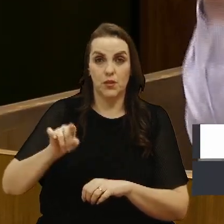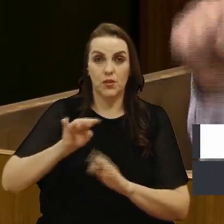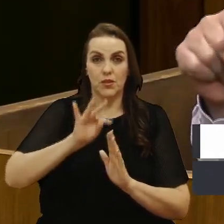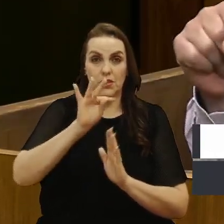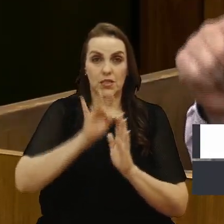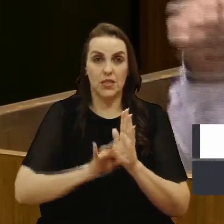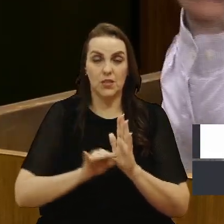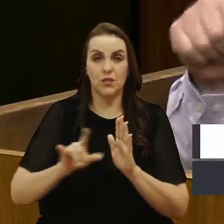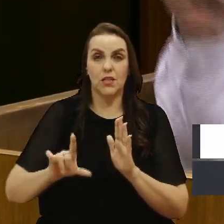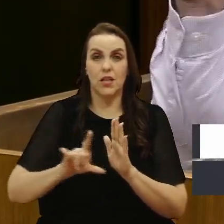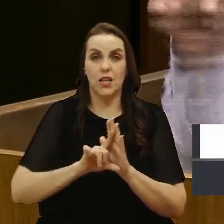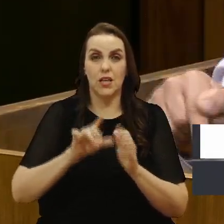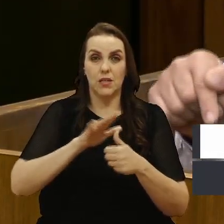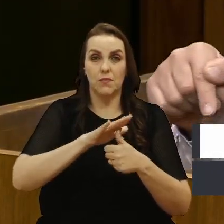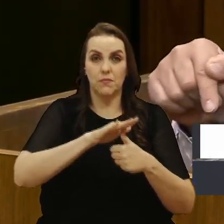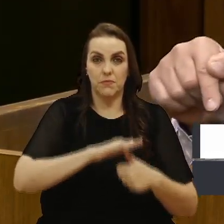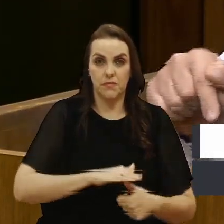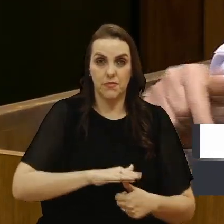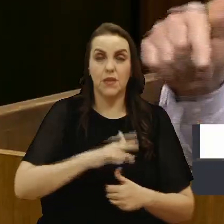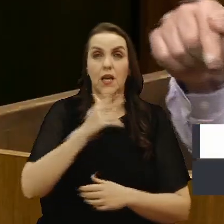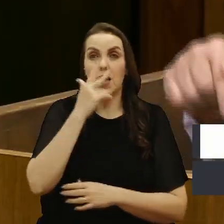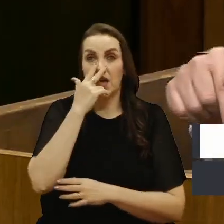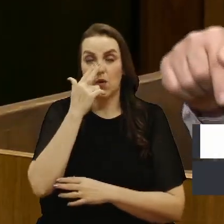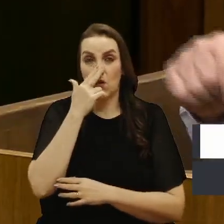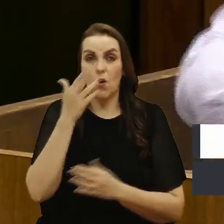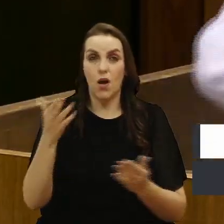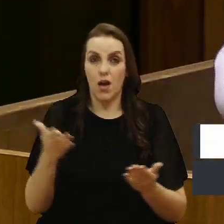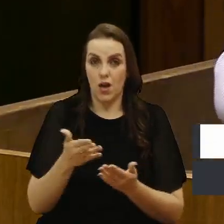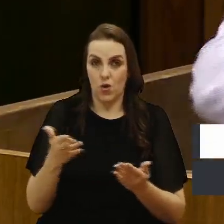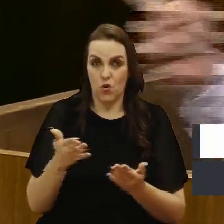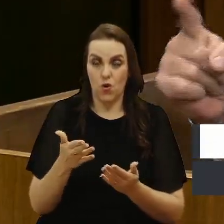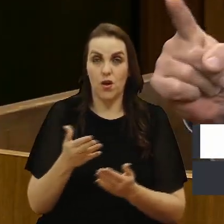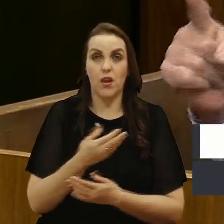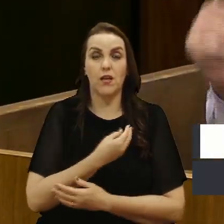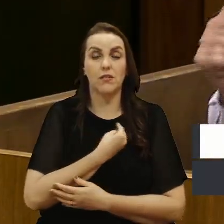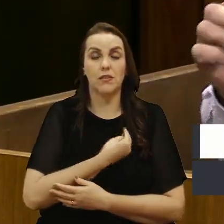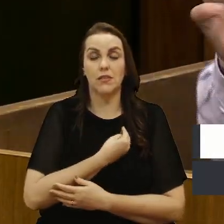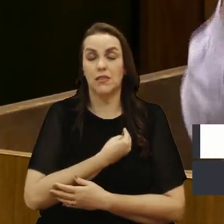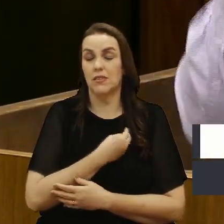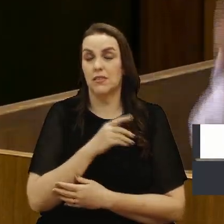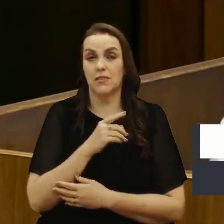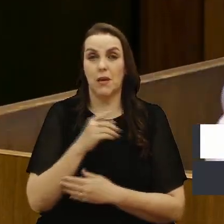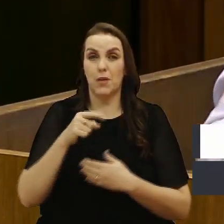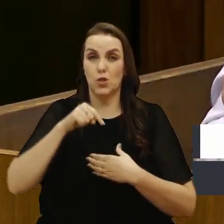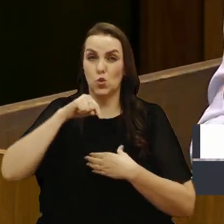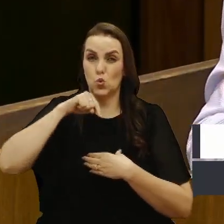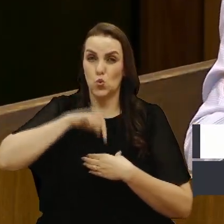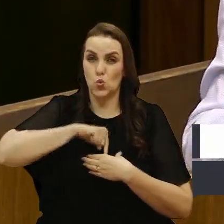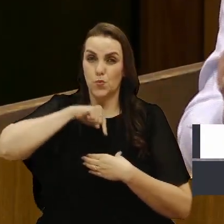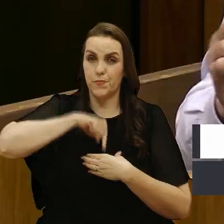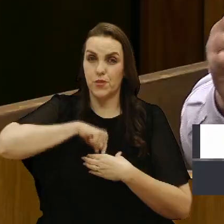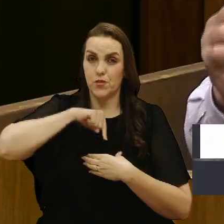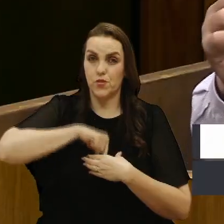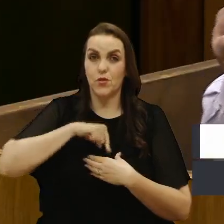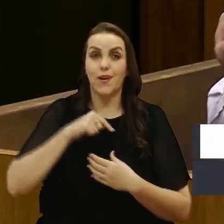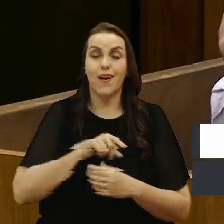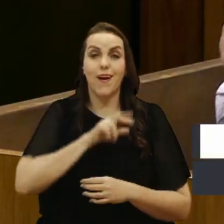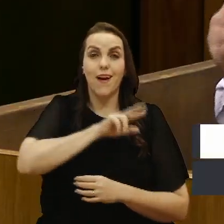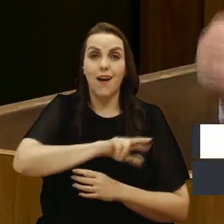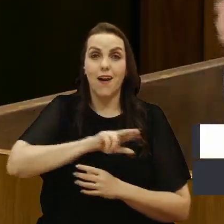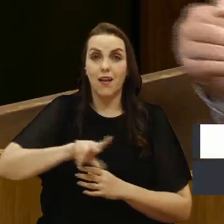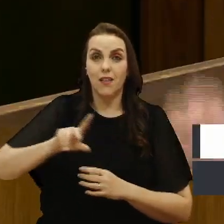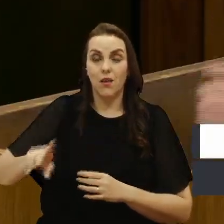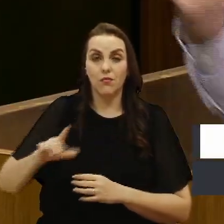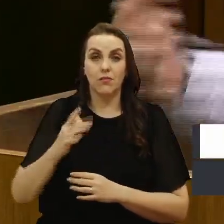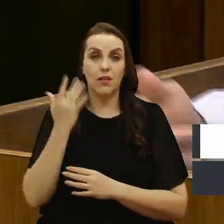da misoginia for o mesmo de agora, aonde existe uma astronômica subjetividade, que cada um pode entender